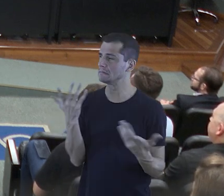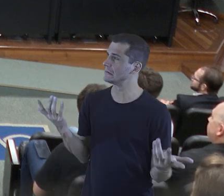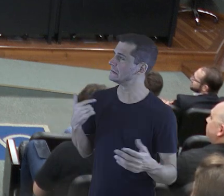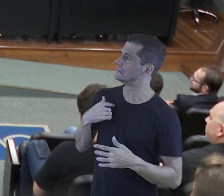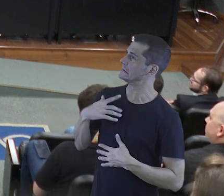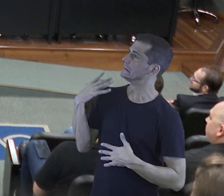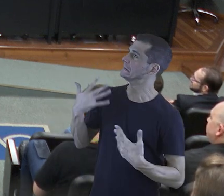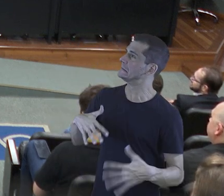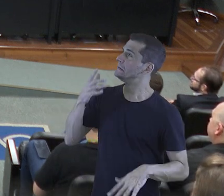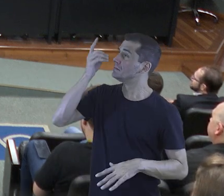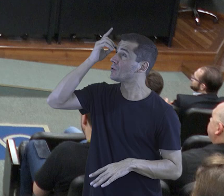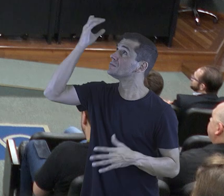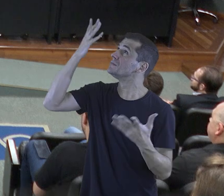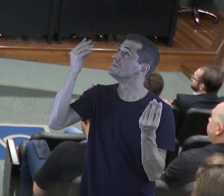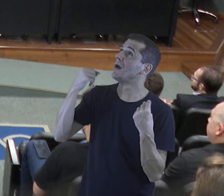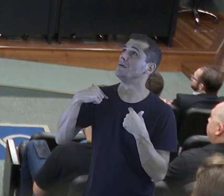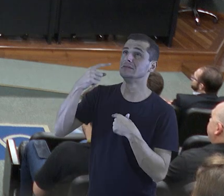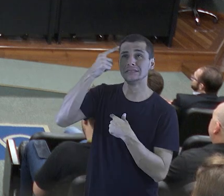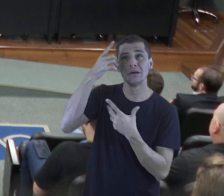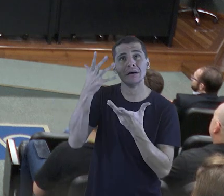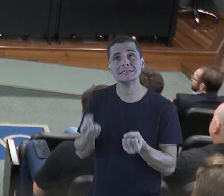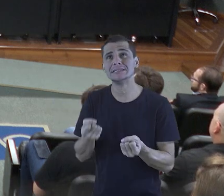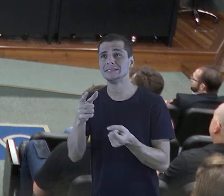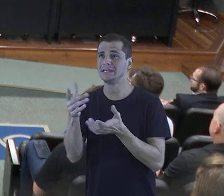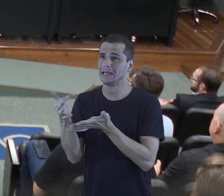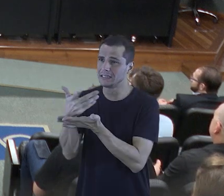cabeça quando eu aceitei esse negócio? Eu estou no meio de tudo.